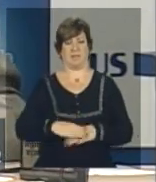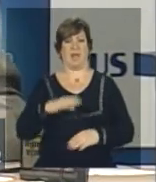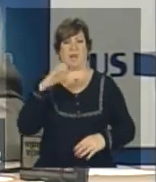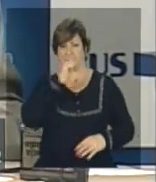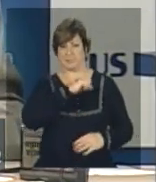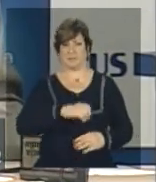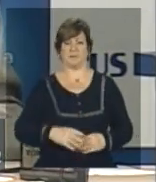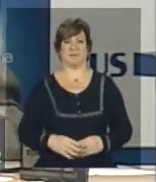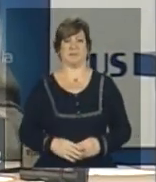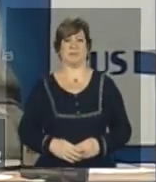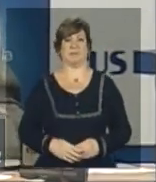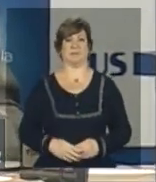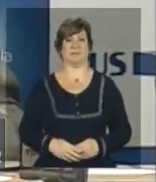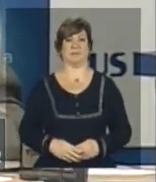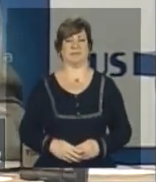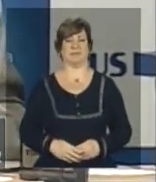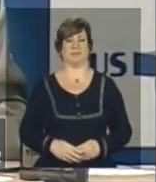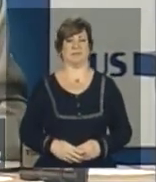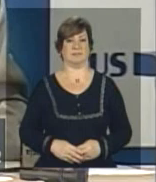simples.